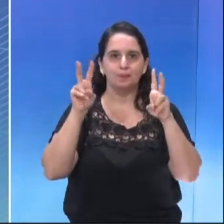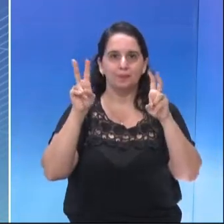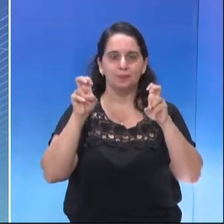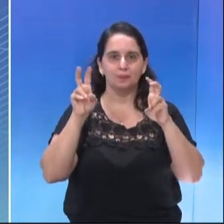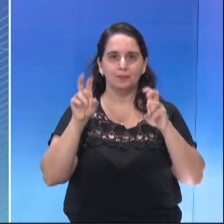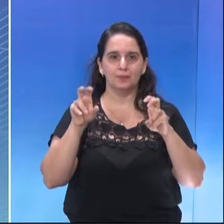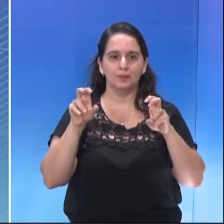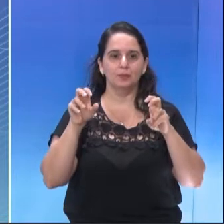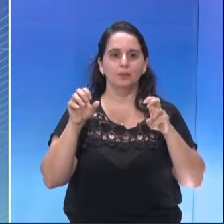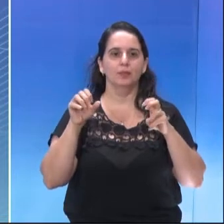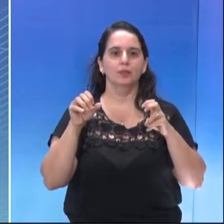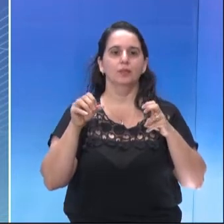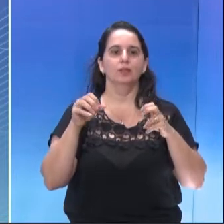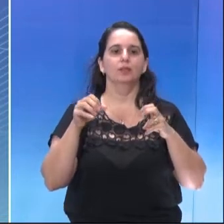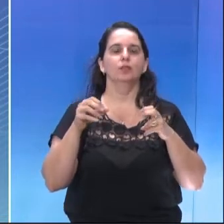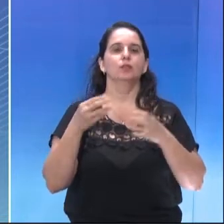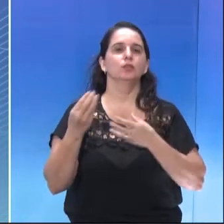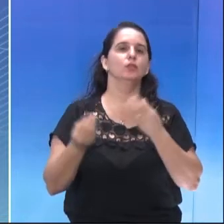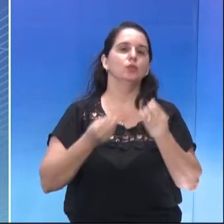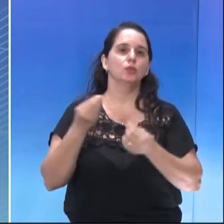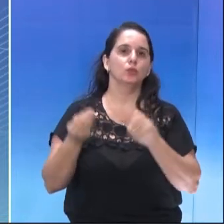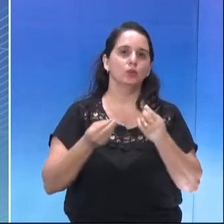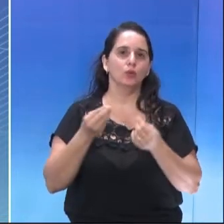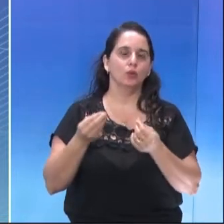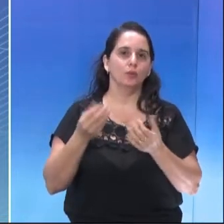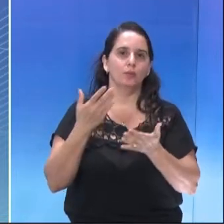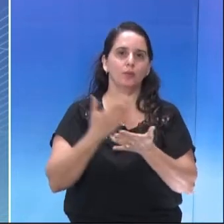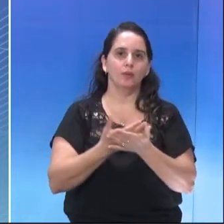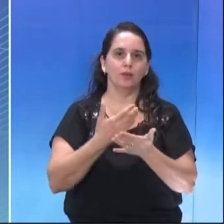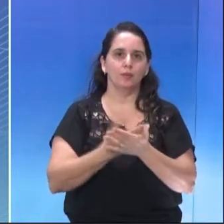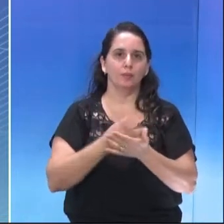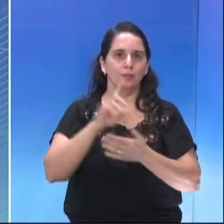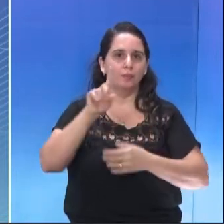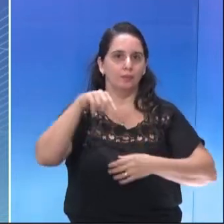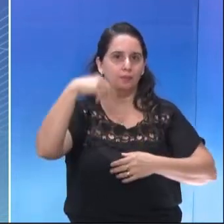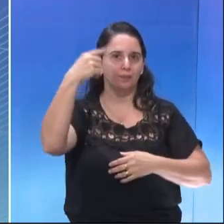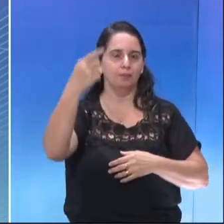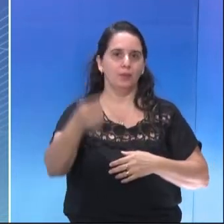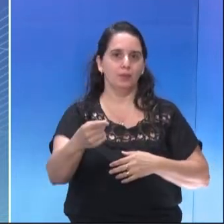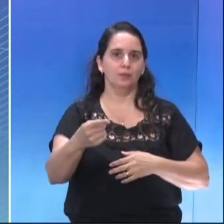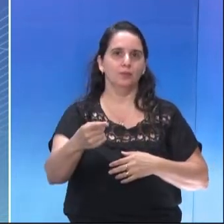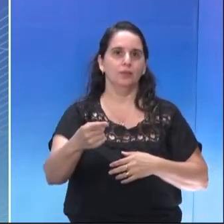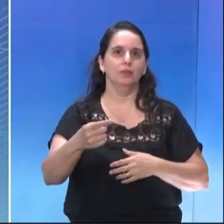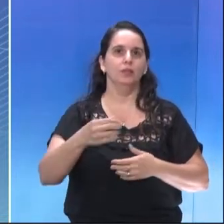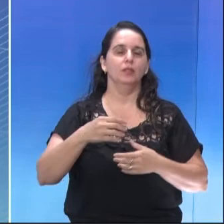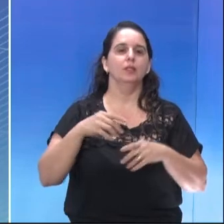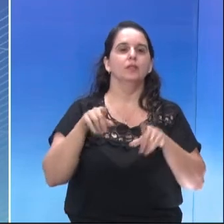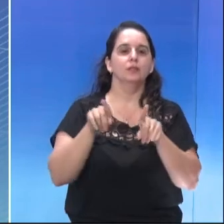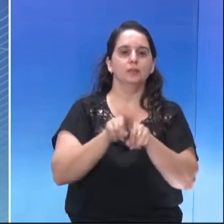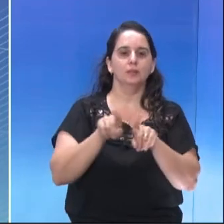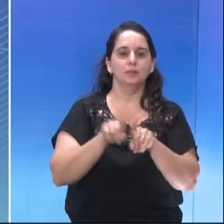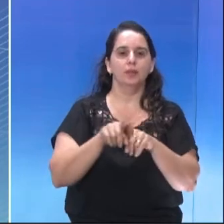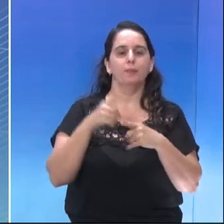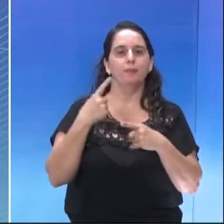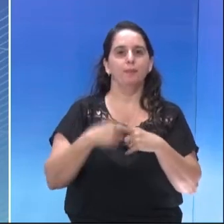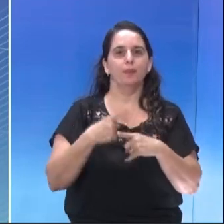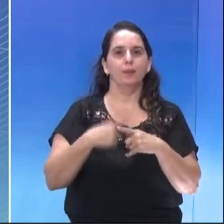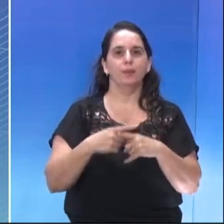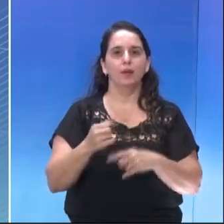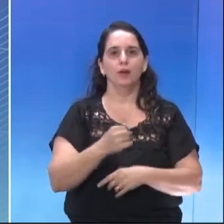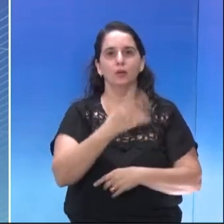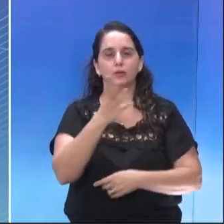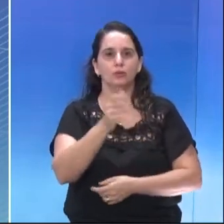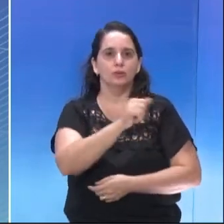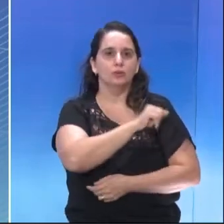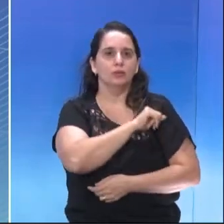Nós vamos falar de temas, de temáticas na aula anterior, na aula posterior, desculpa, exatamente porque muitos alunos